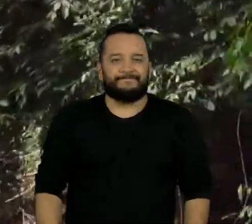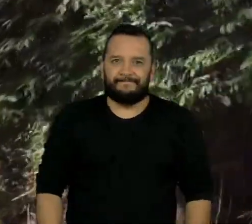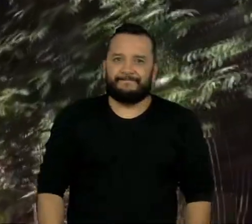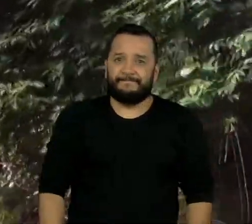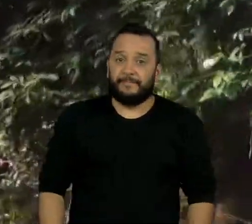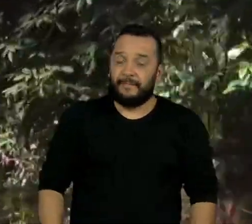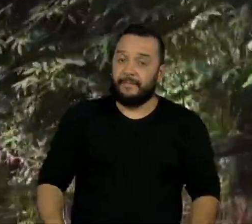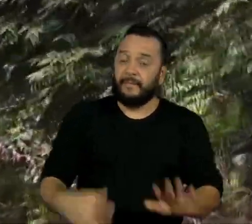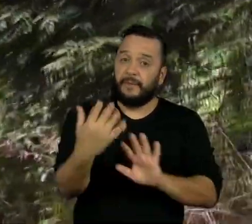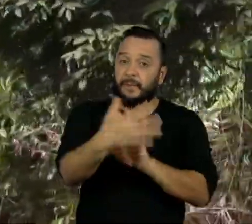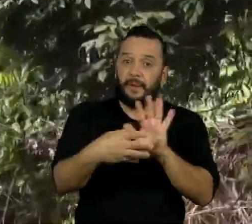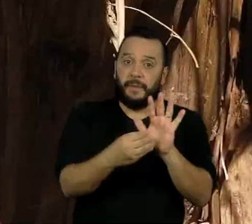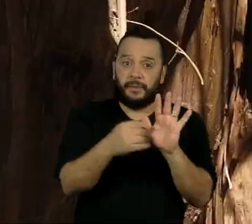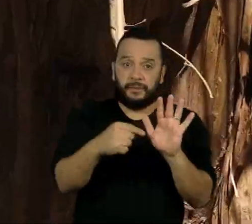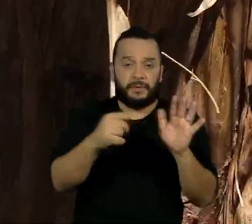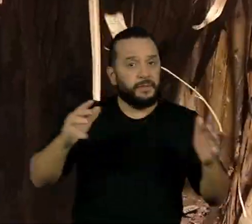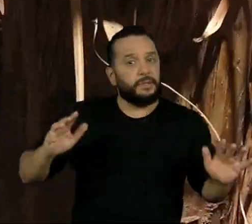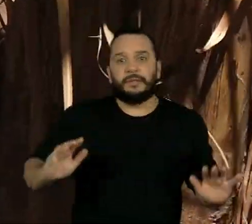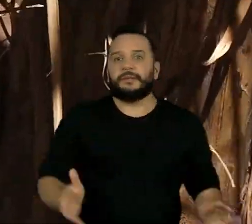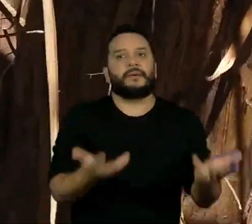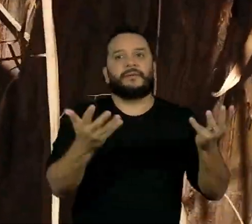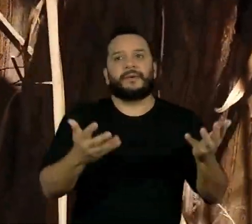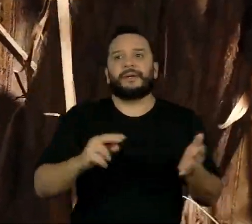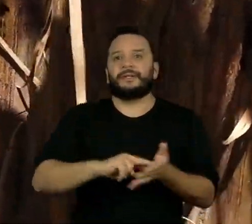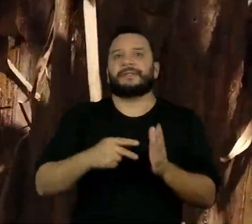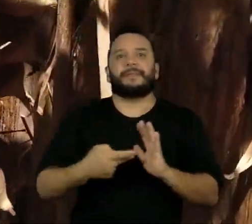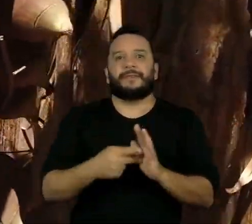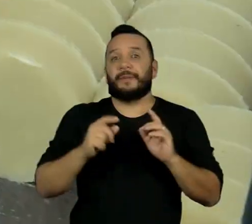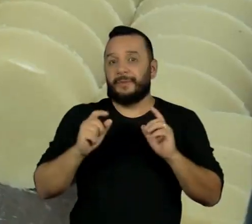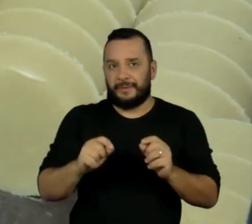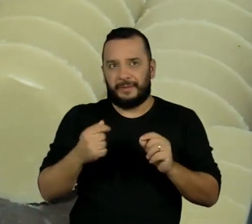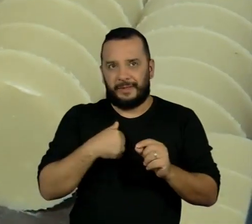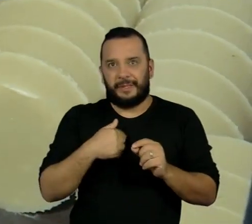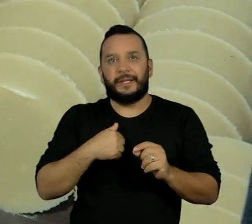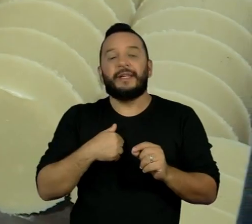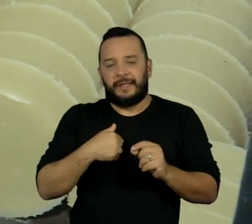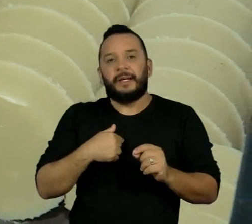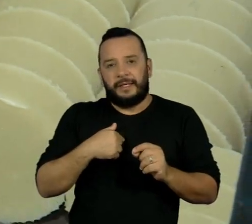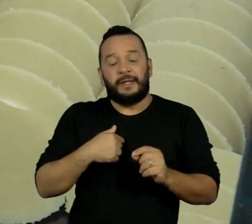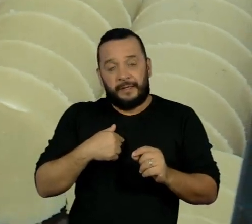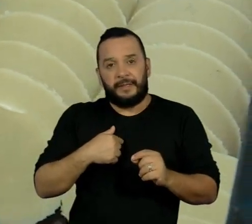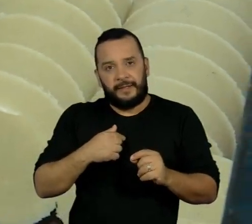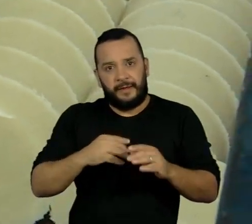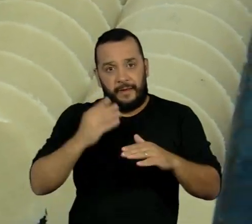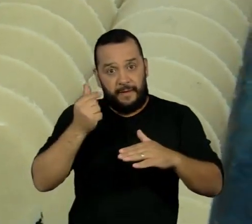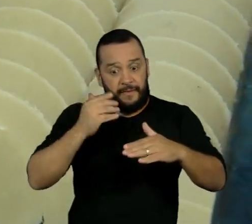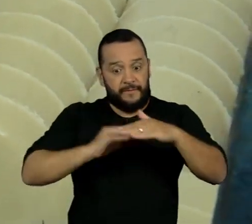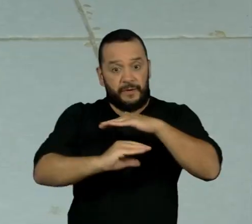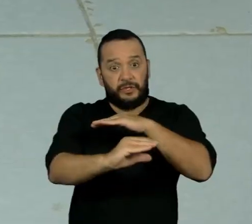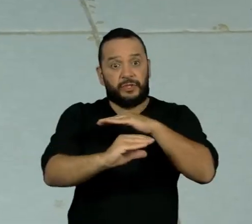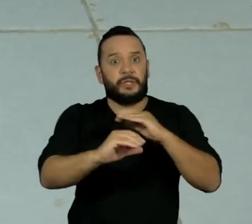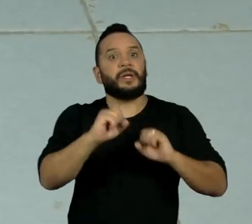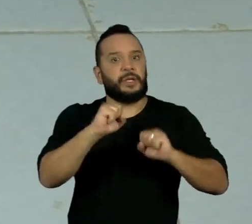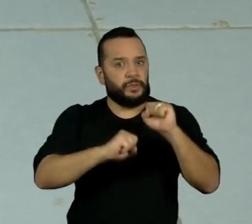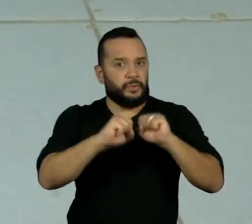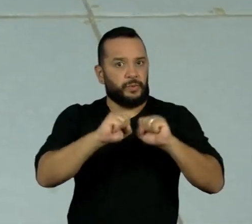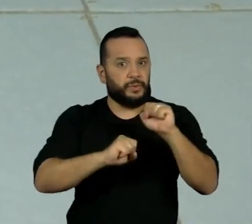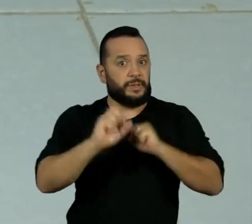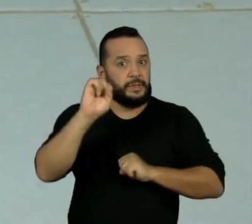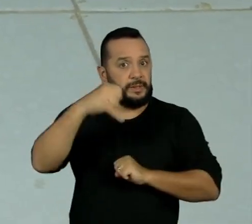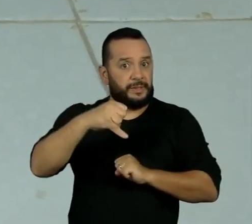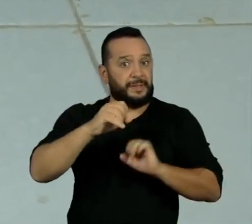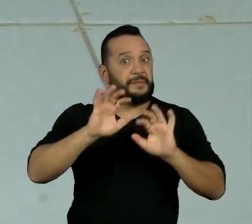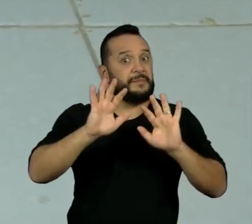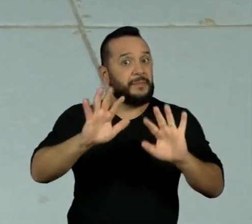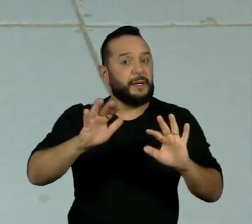Salvar a Amazônia significa investir na industrialização, sim, mas na indústria sustentável de produtos